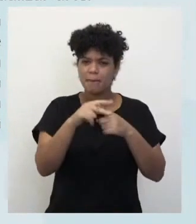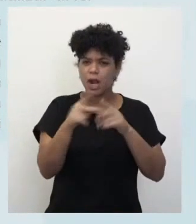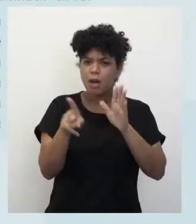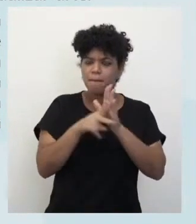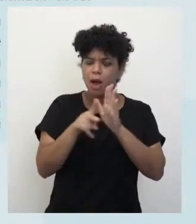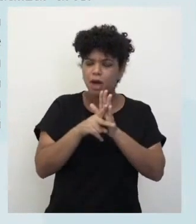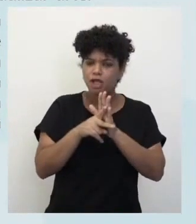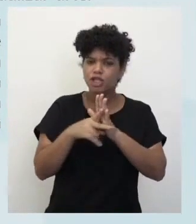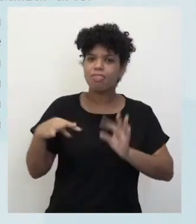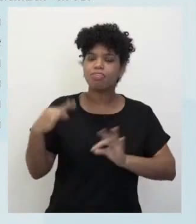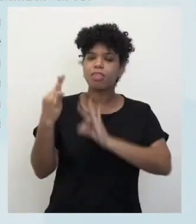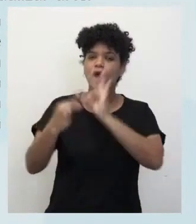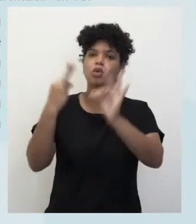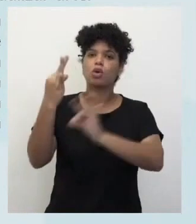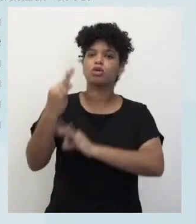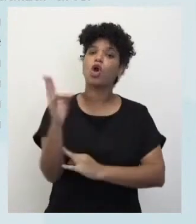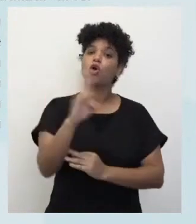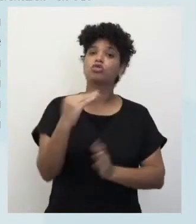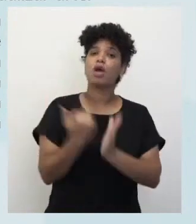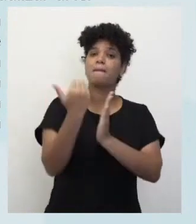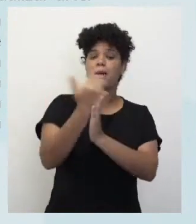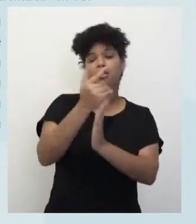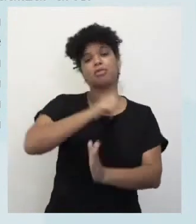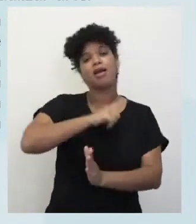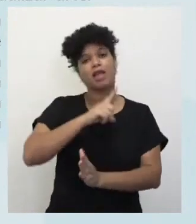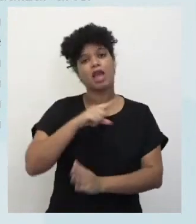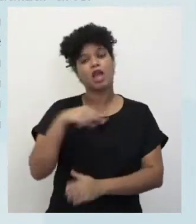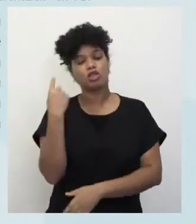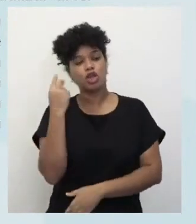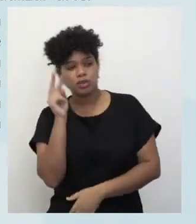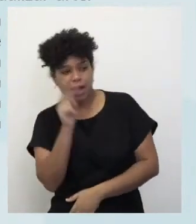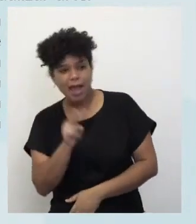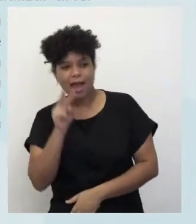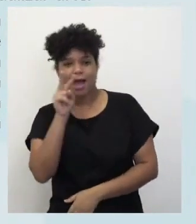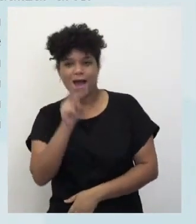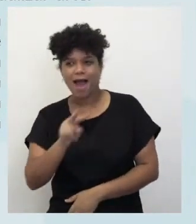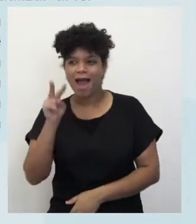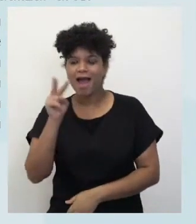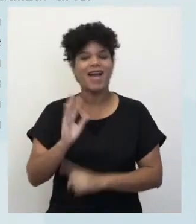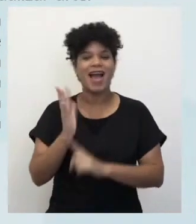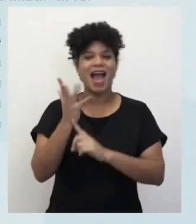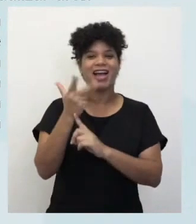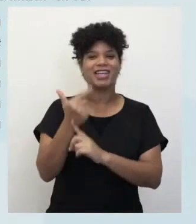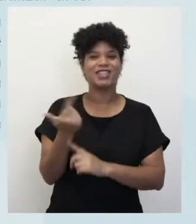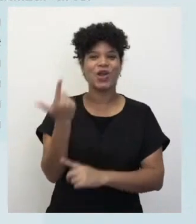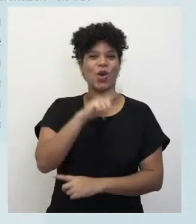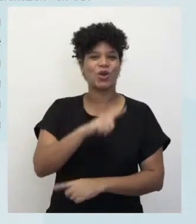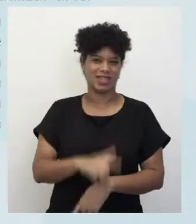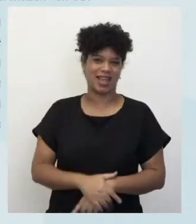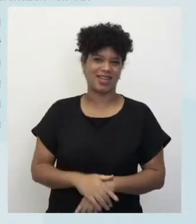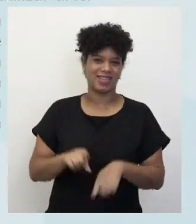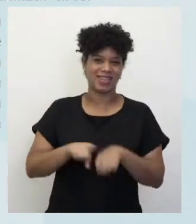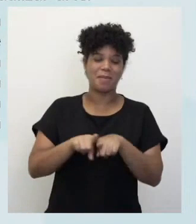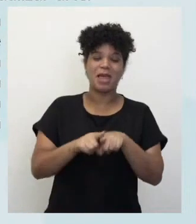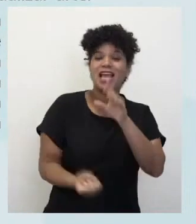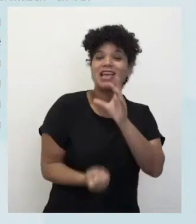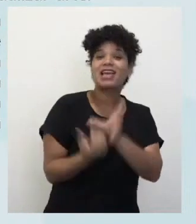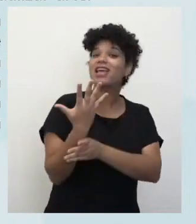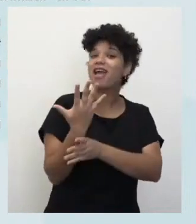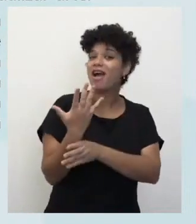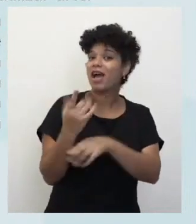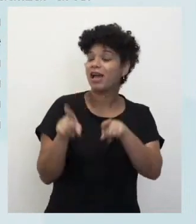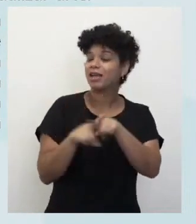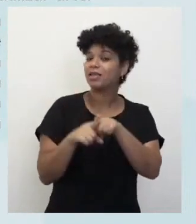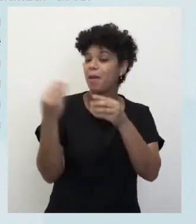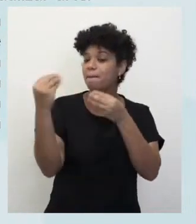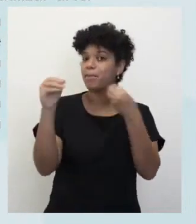estão sendo cada vez mais utilizadas aí para que a gente consiga produzir arte e também para que a gente possa divulgar as nossas obras.